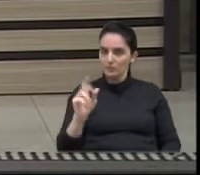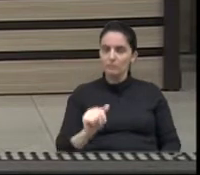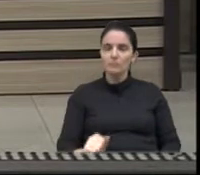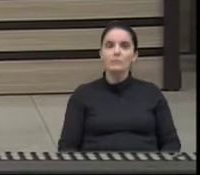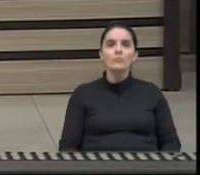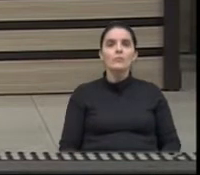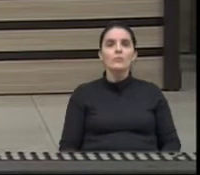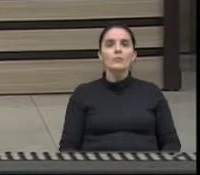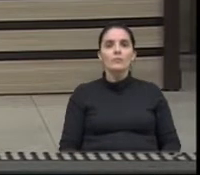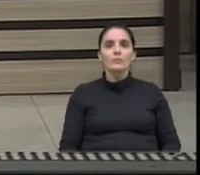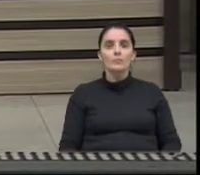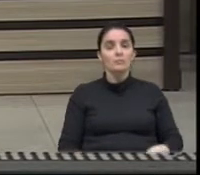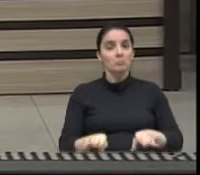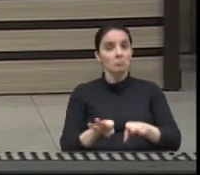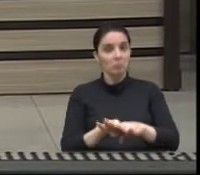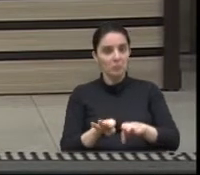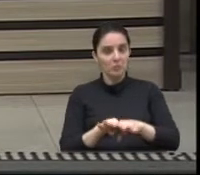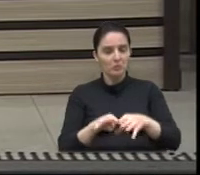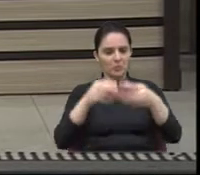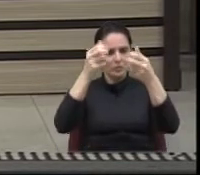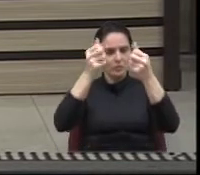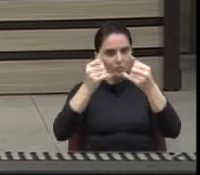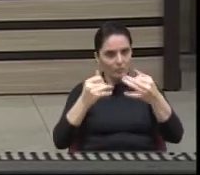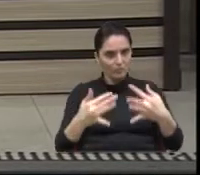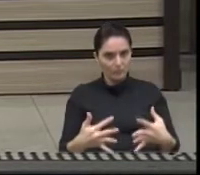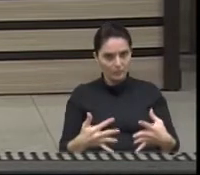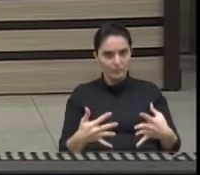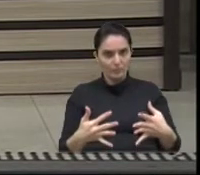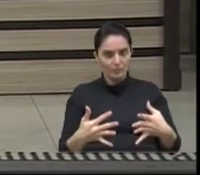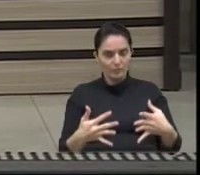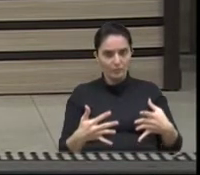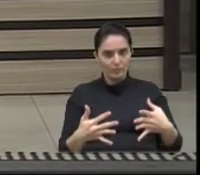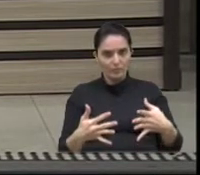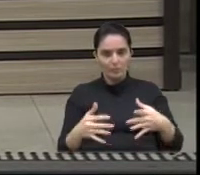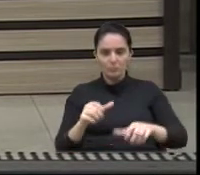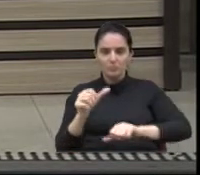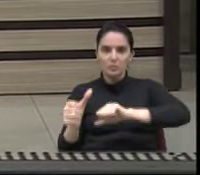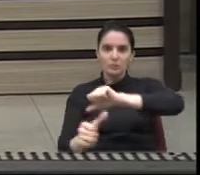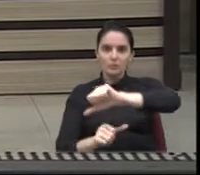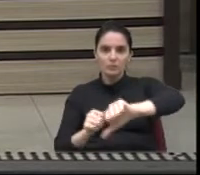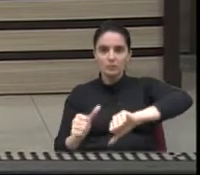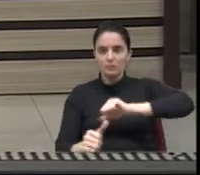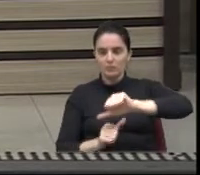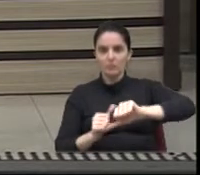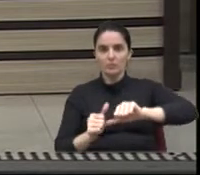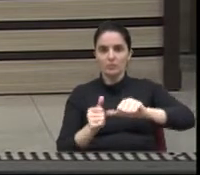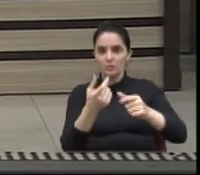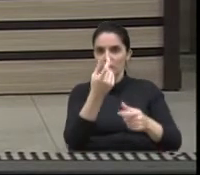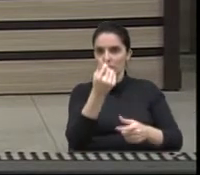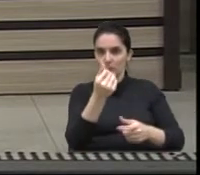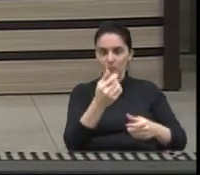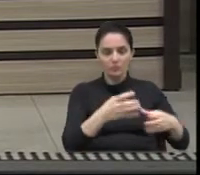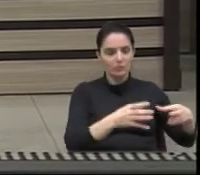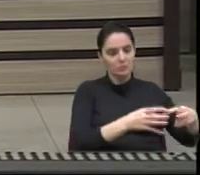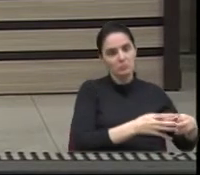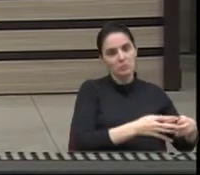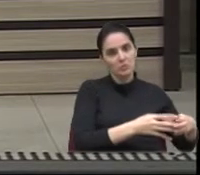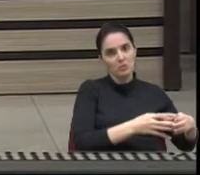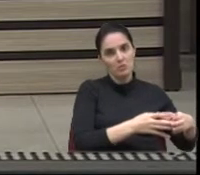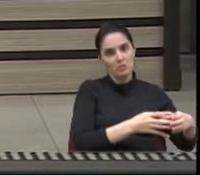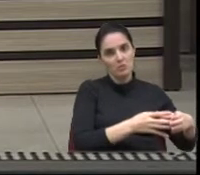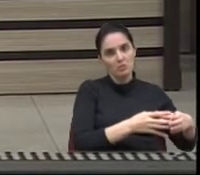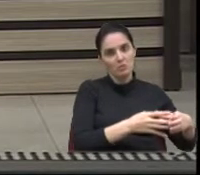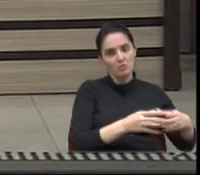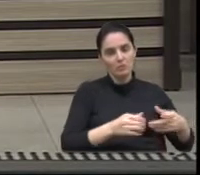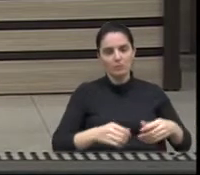R$ 10.894.668,93. Além disso, foi exposto que houve remanejamento de valores entre os diferentes blocos de financiamento, o que é vedado